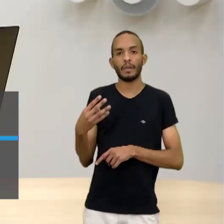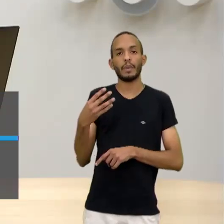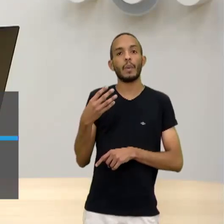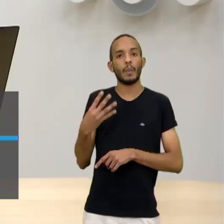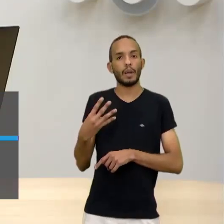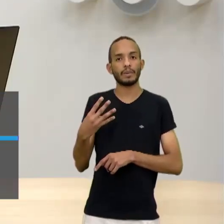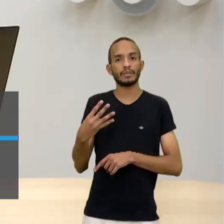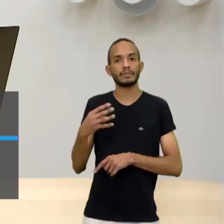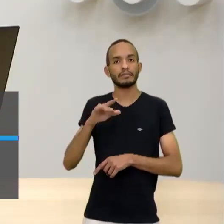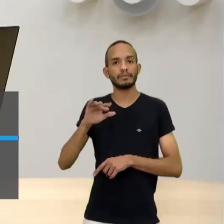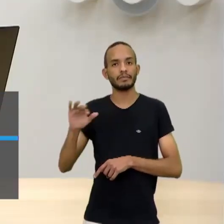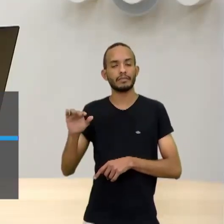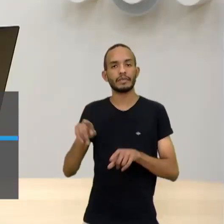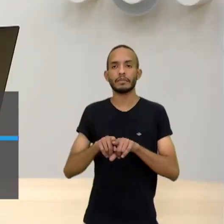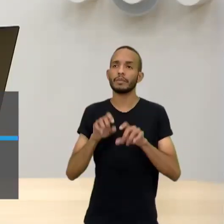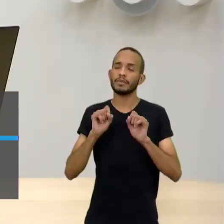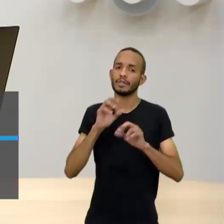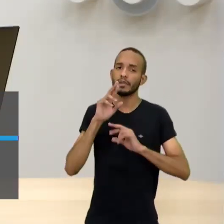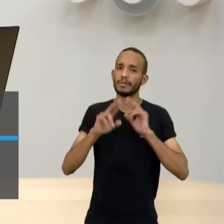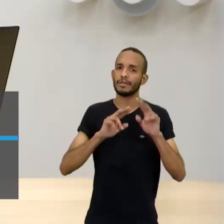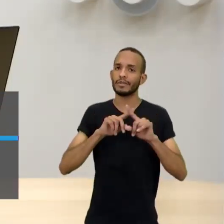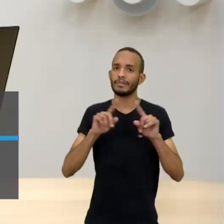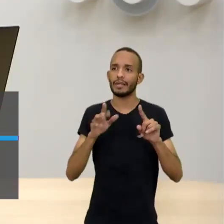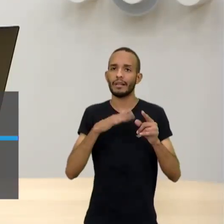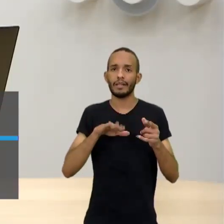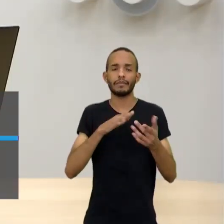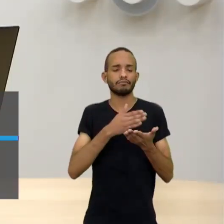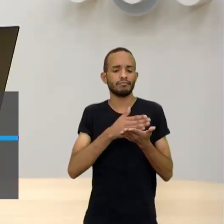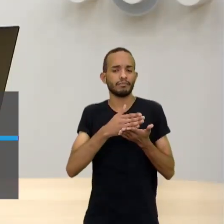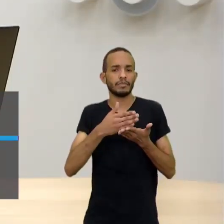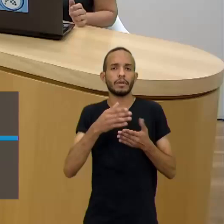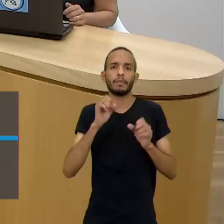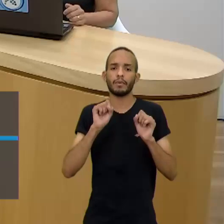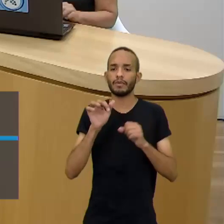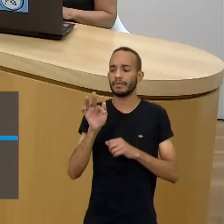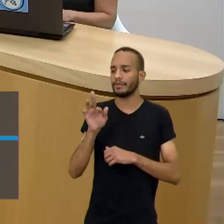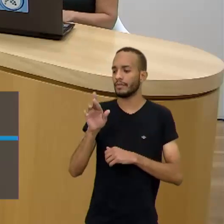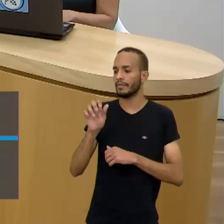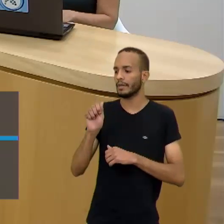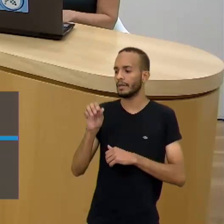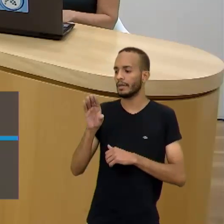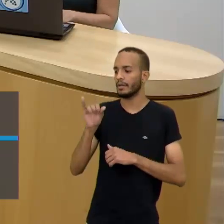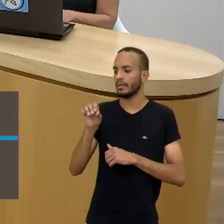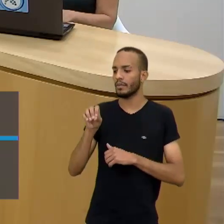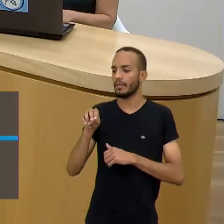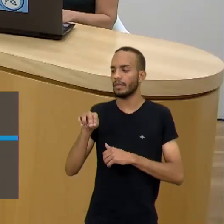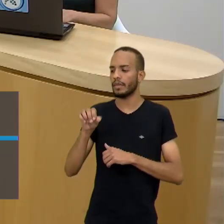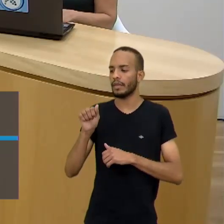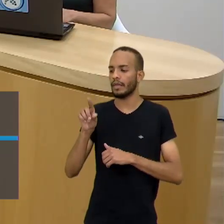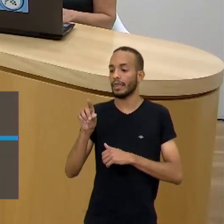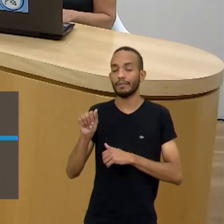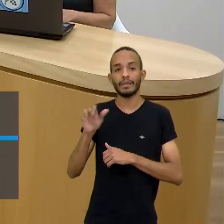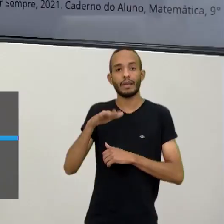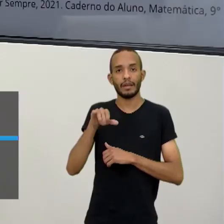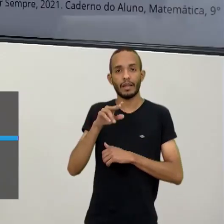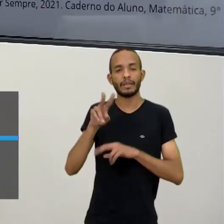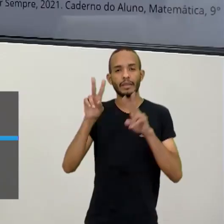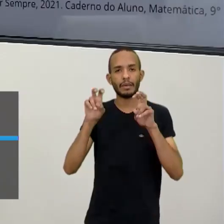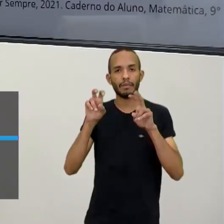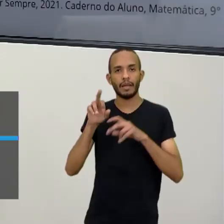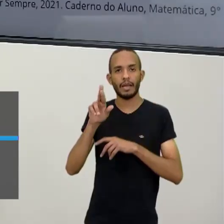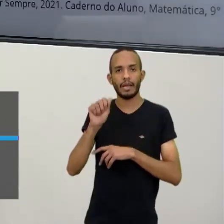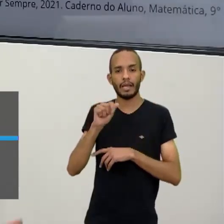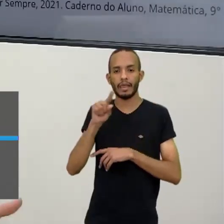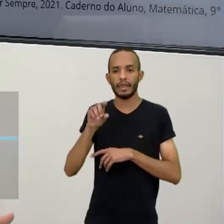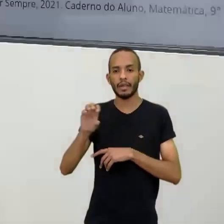décimos. Poderia até ter colocado a resposta na forma fracionária também, né? Pode. Não tem problema que quando a gente está tratando de razão, né? Apesar de que